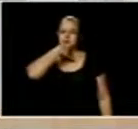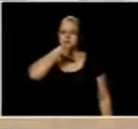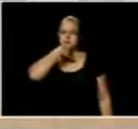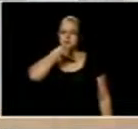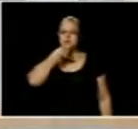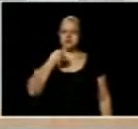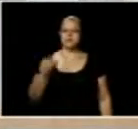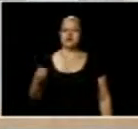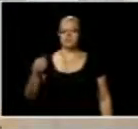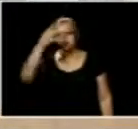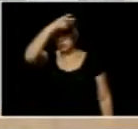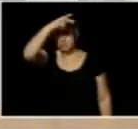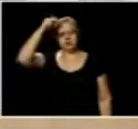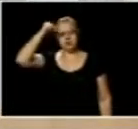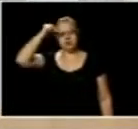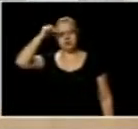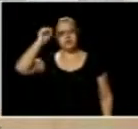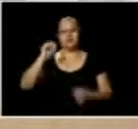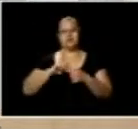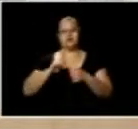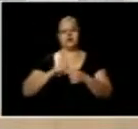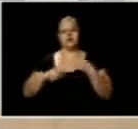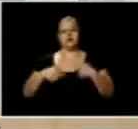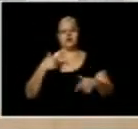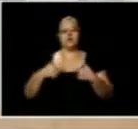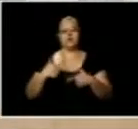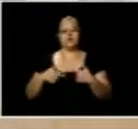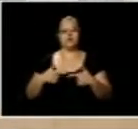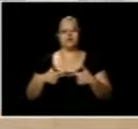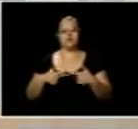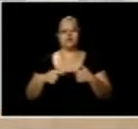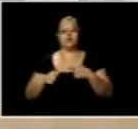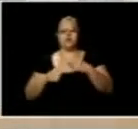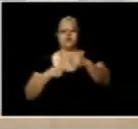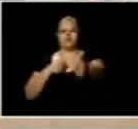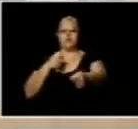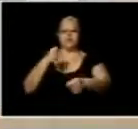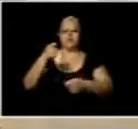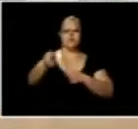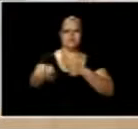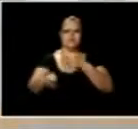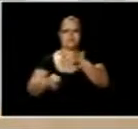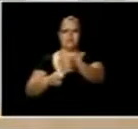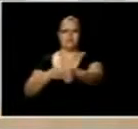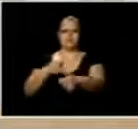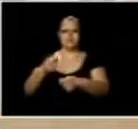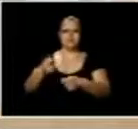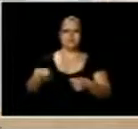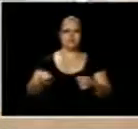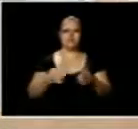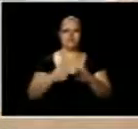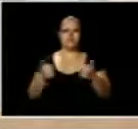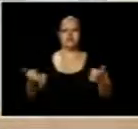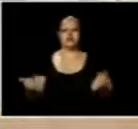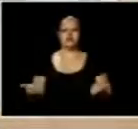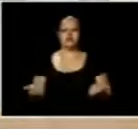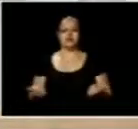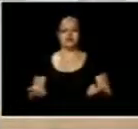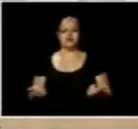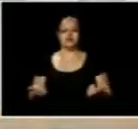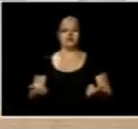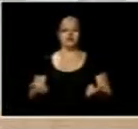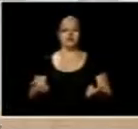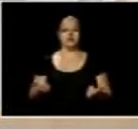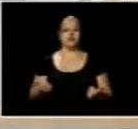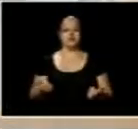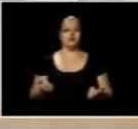política a troca de favores, né? A colocação daqueles que, num determinado período eleitoral, fez uma